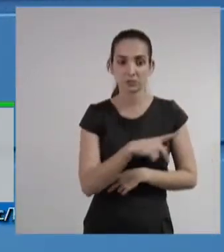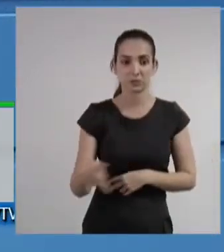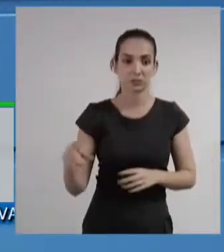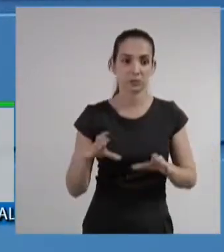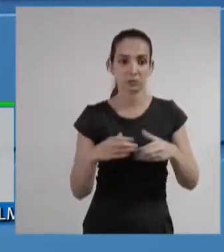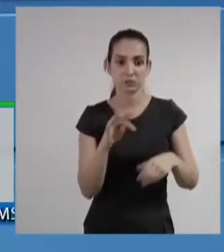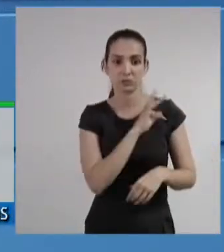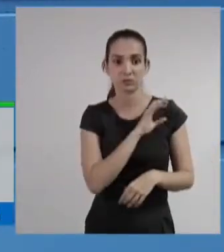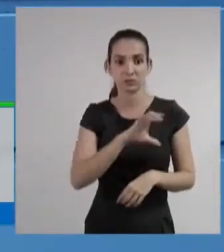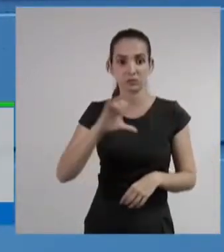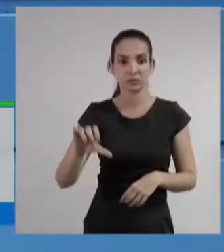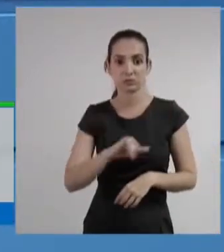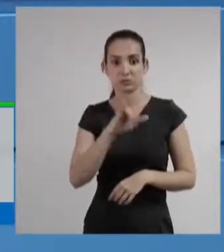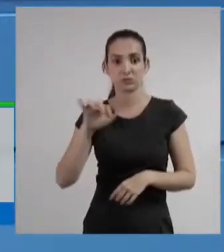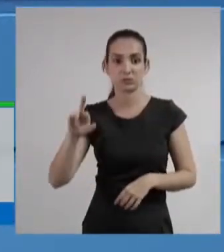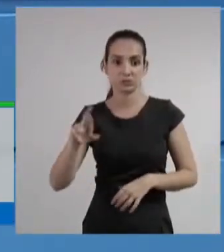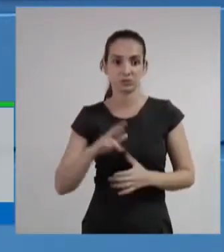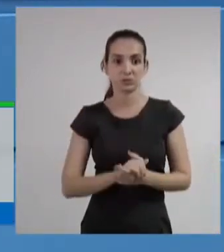Justiça